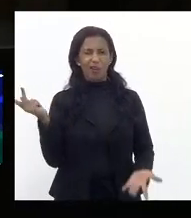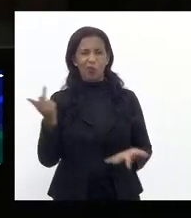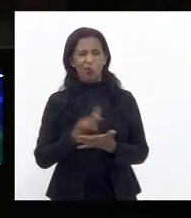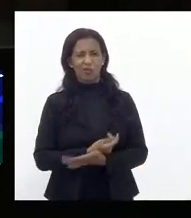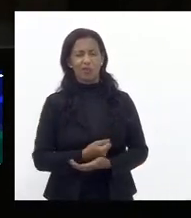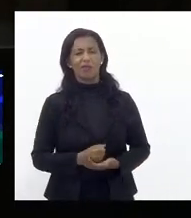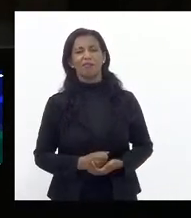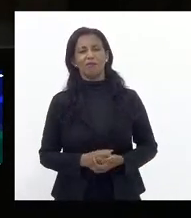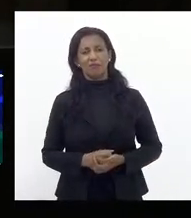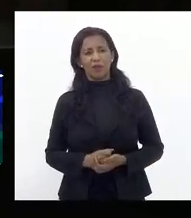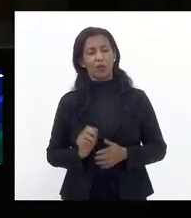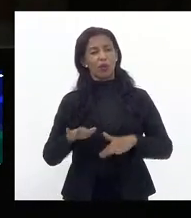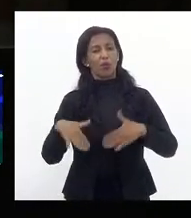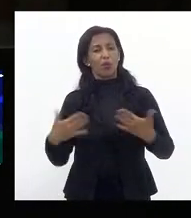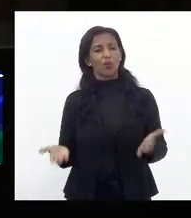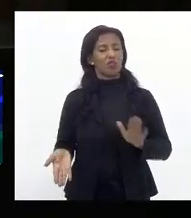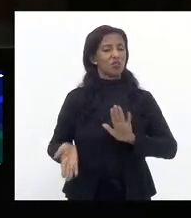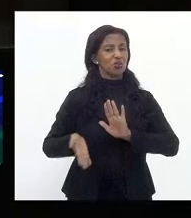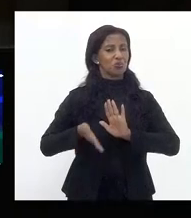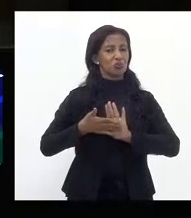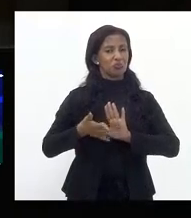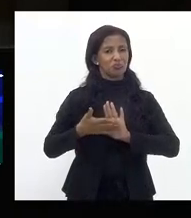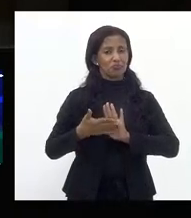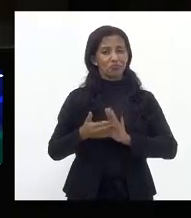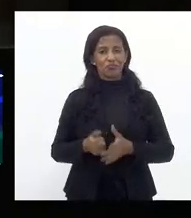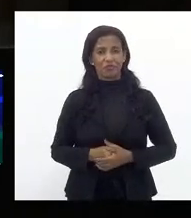acontecer, ou seja, uma proposta